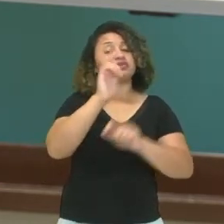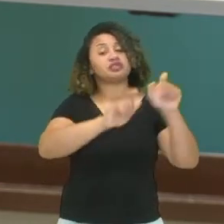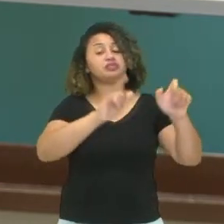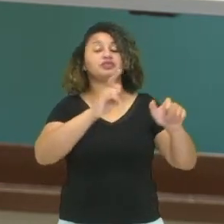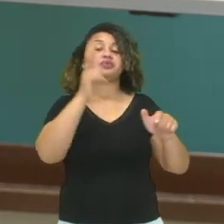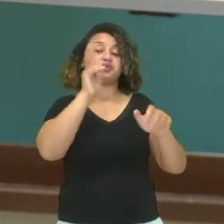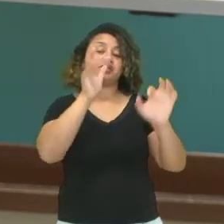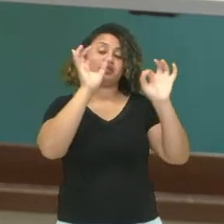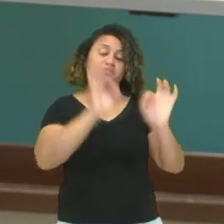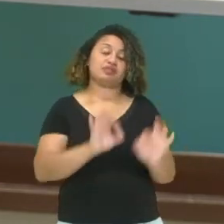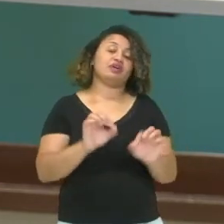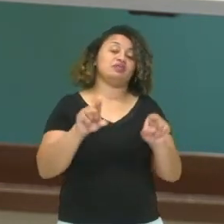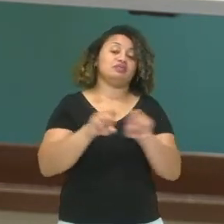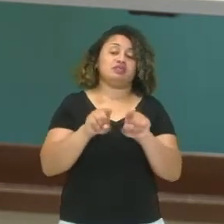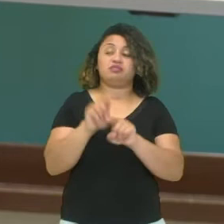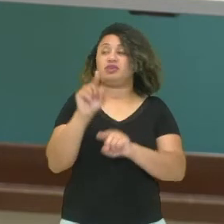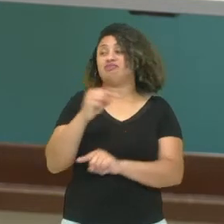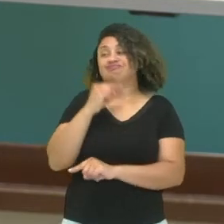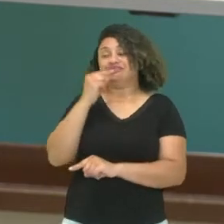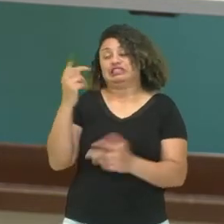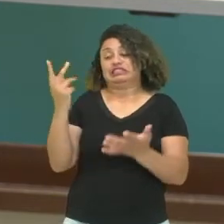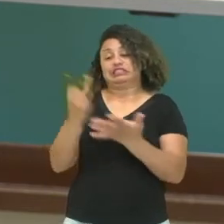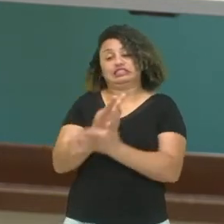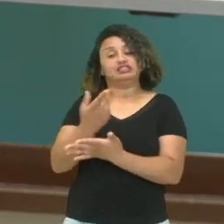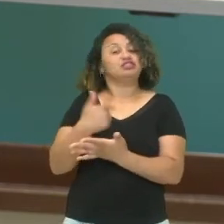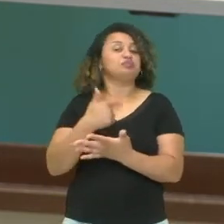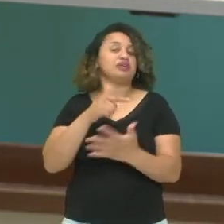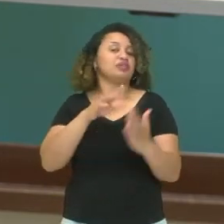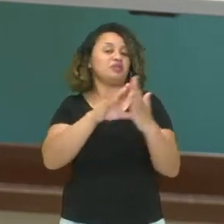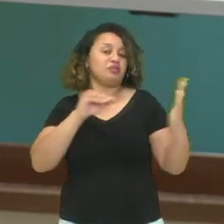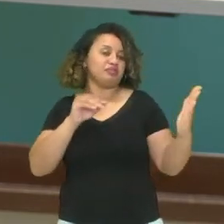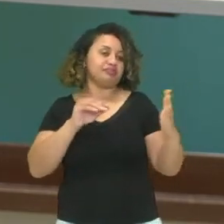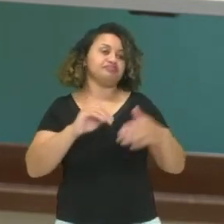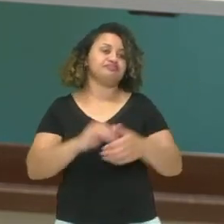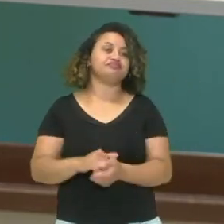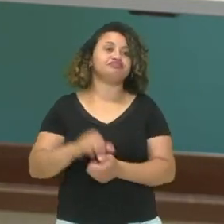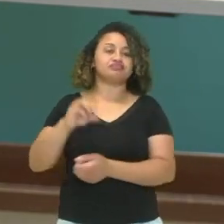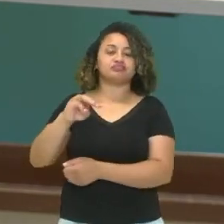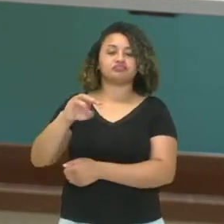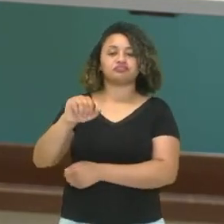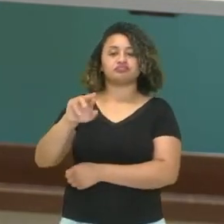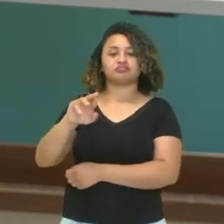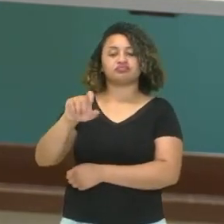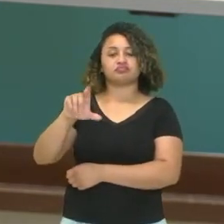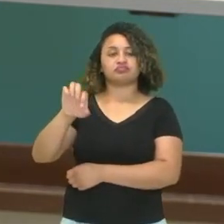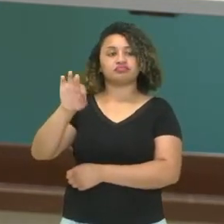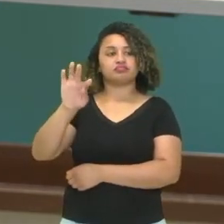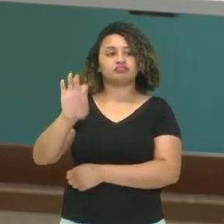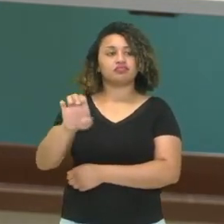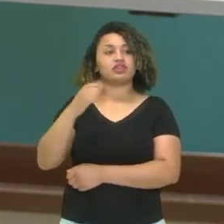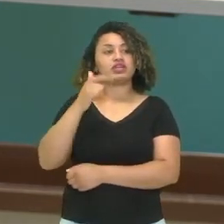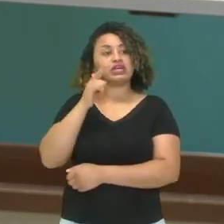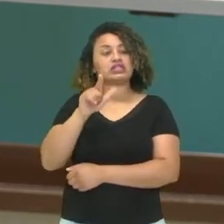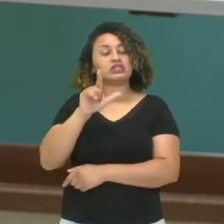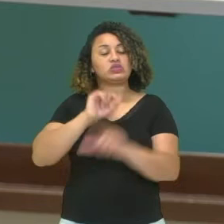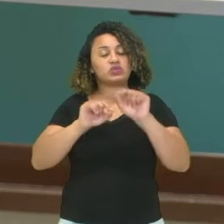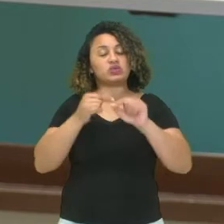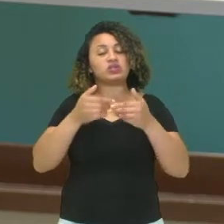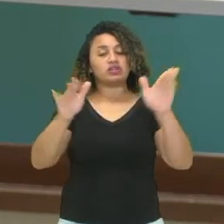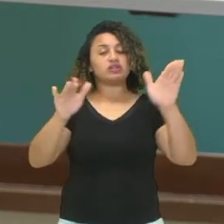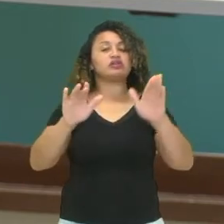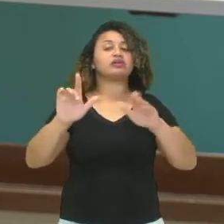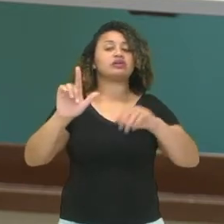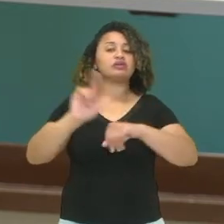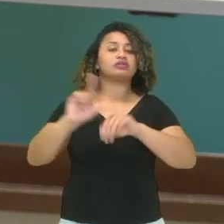muito certo, exatamente para a gente não repetir esses erros. Marlene decidiu abrir uma joia de bijuteria com a sua irmã.